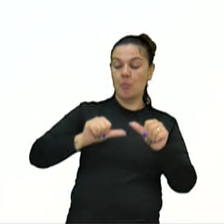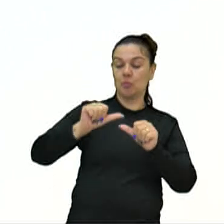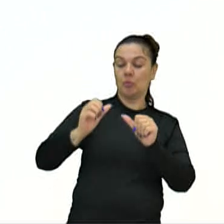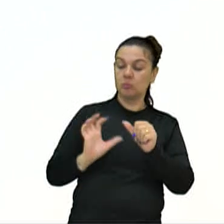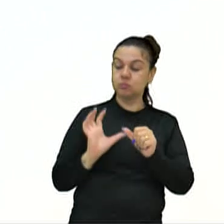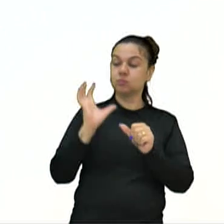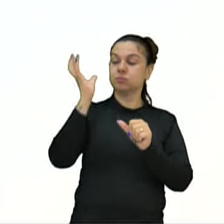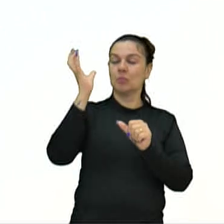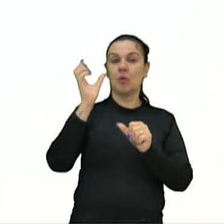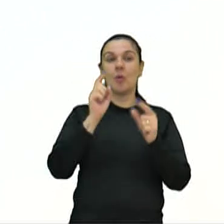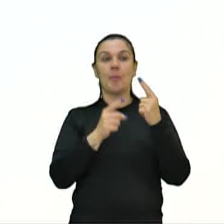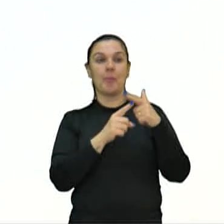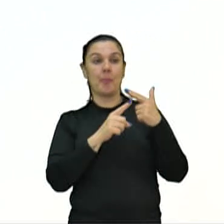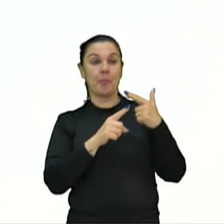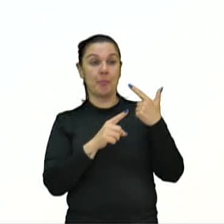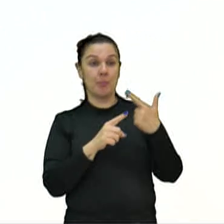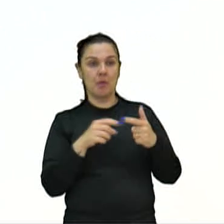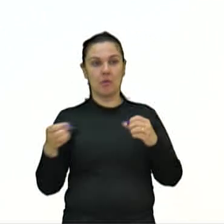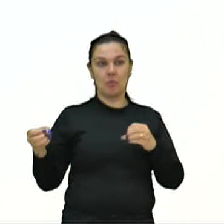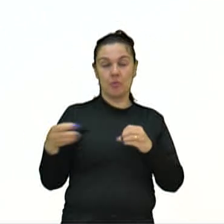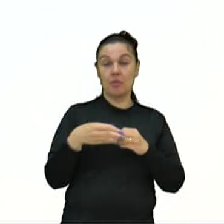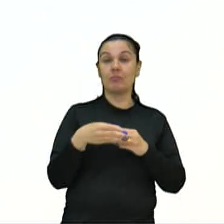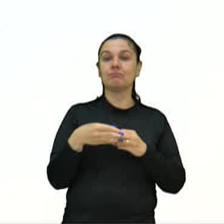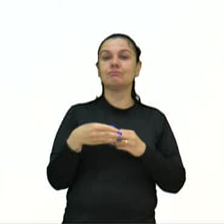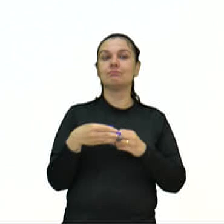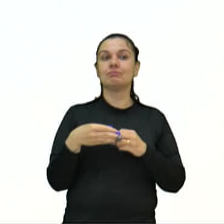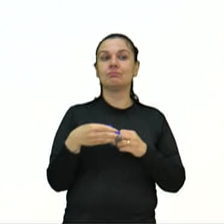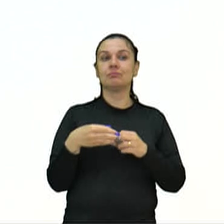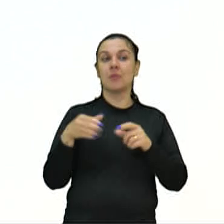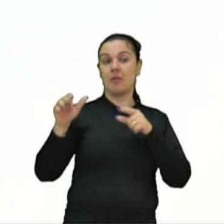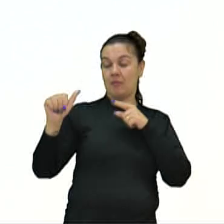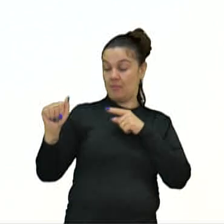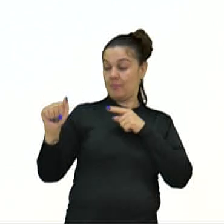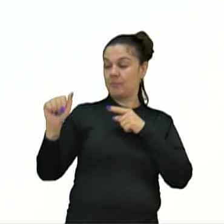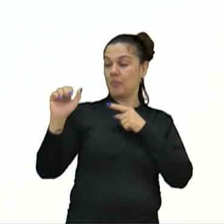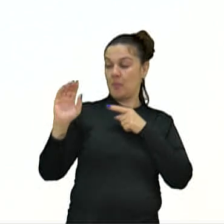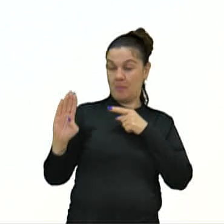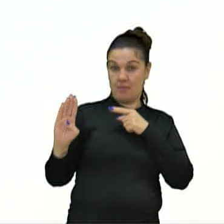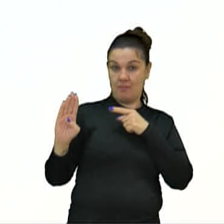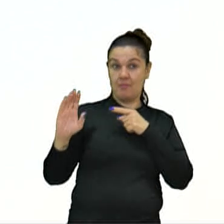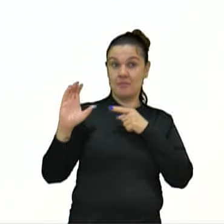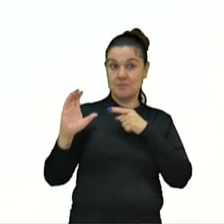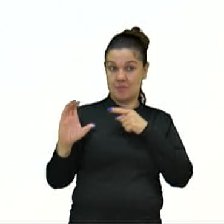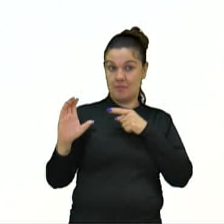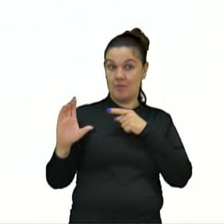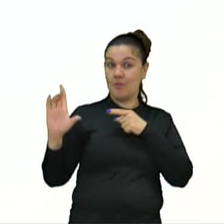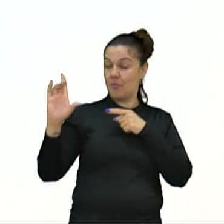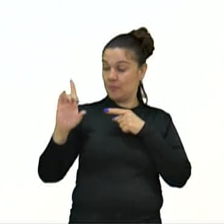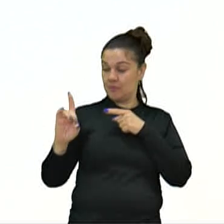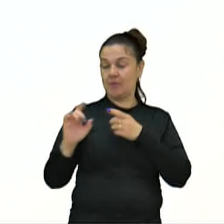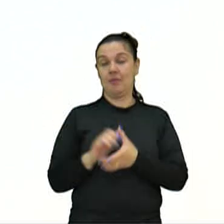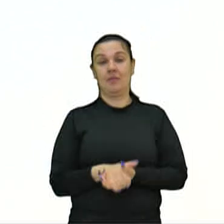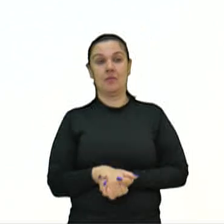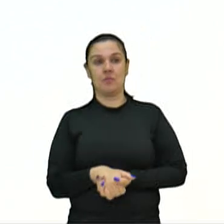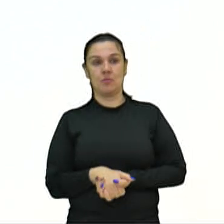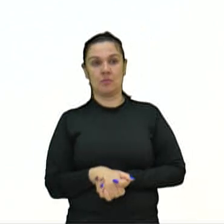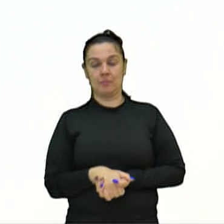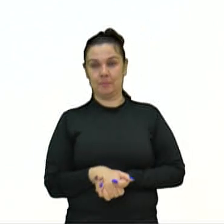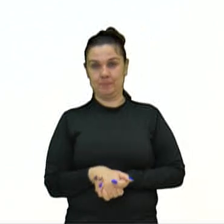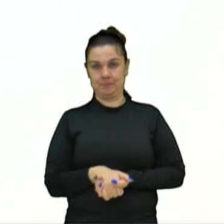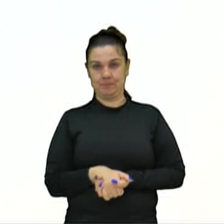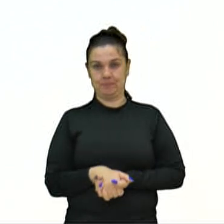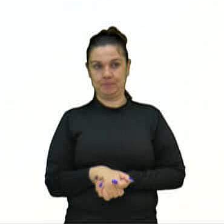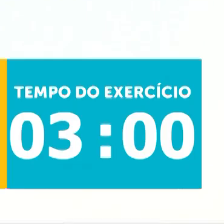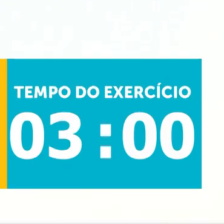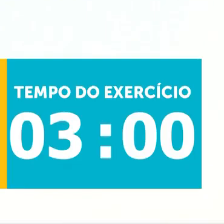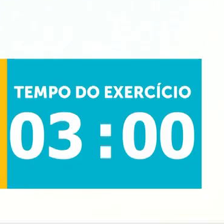Terra primitiva, porque nela introduziram o quê? O gás oxigênio, o gás carbônico, o nitrogênio ou o vapor de